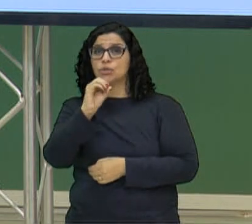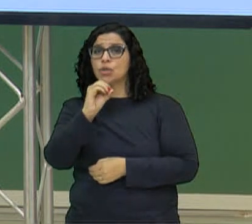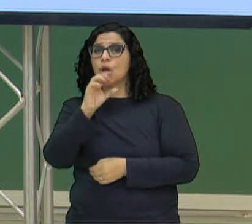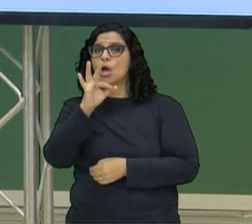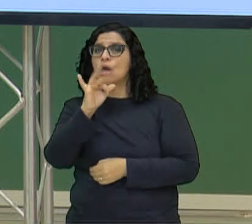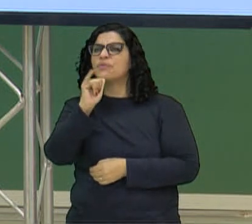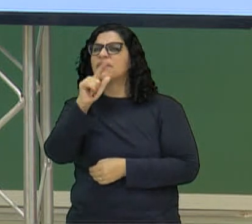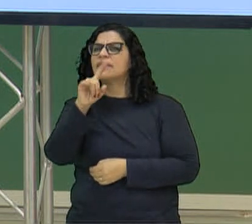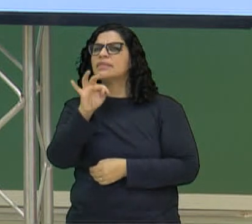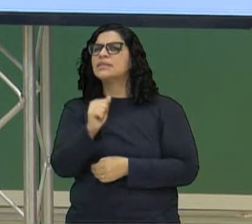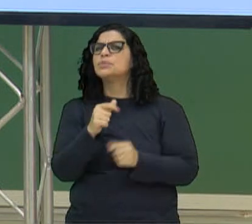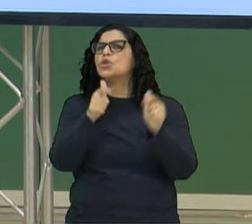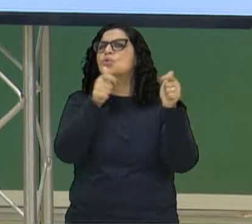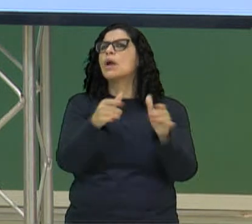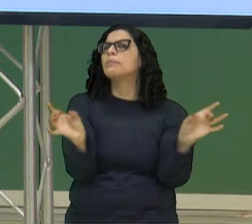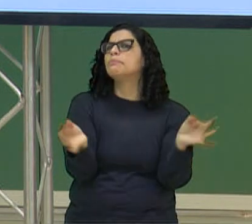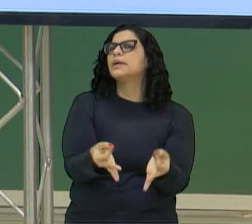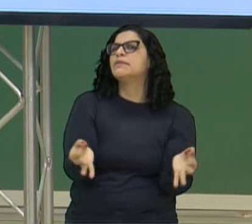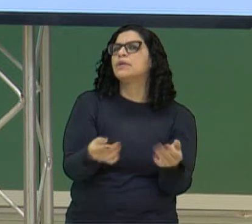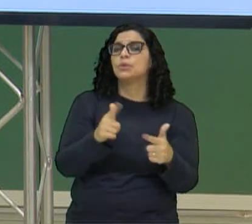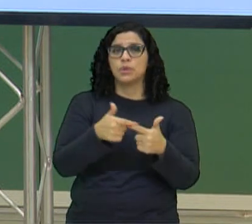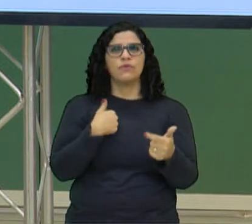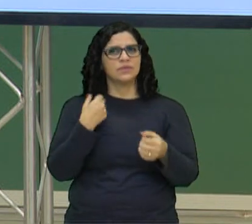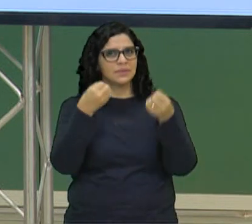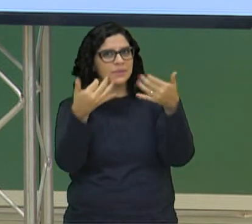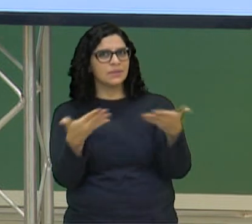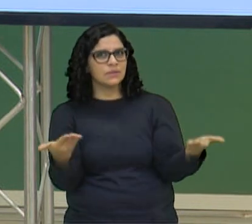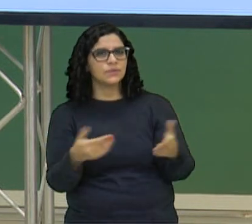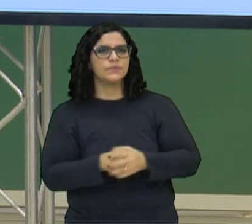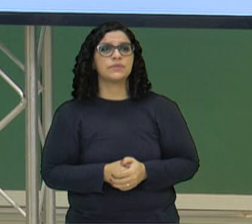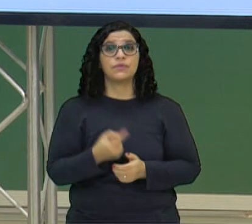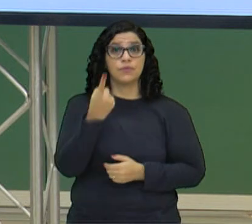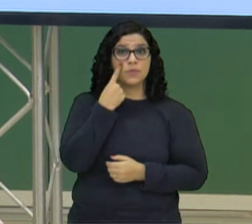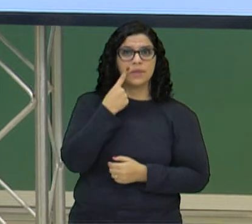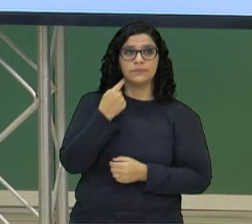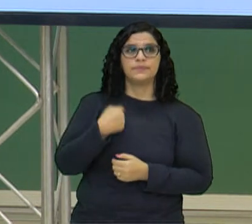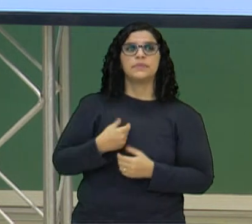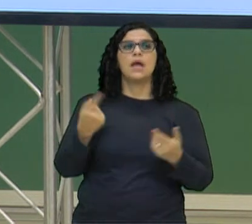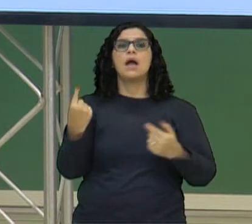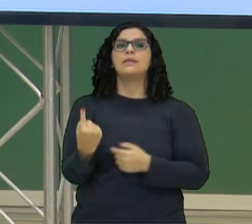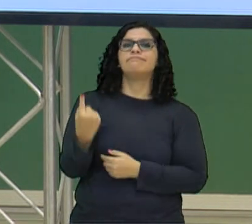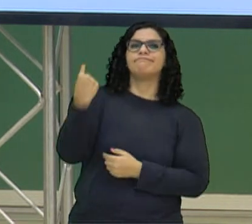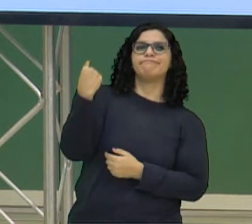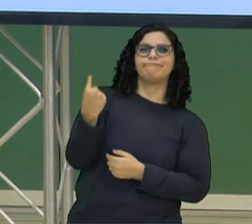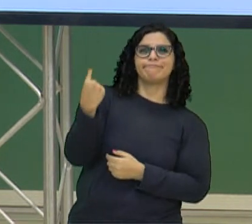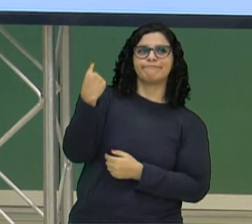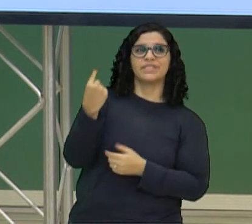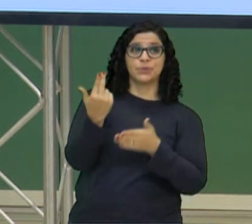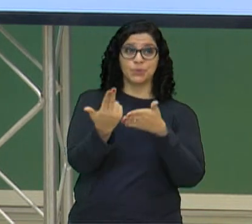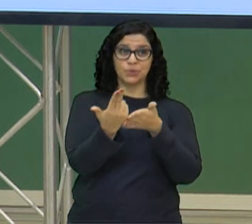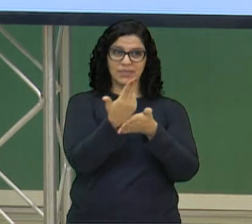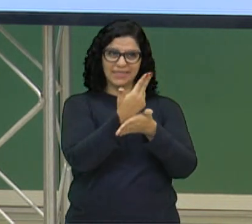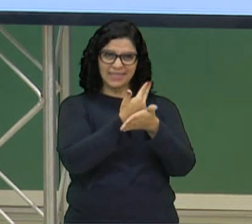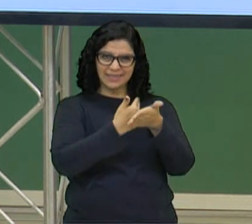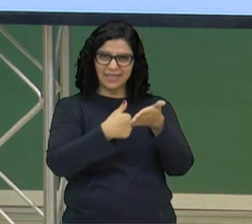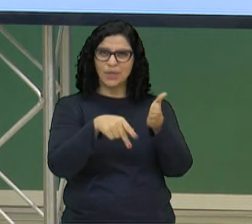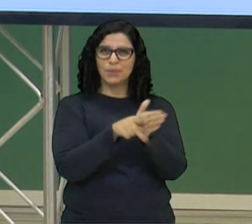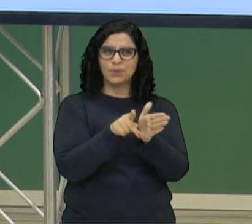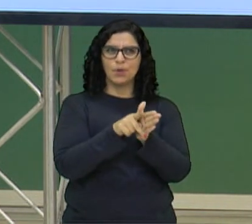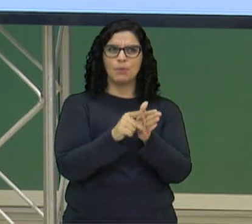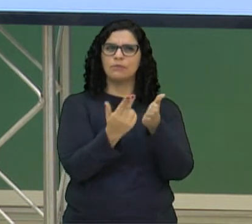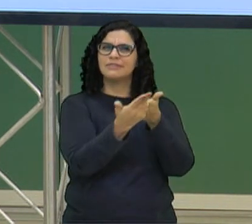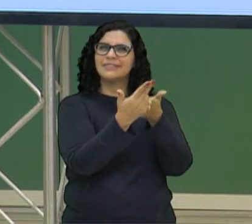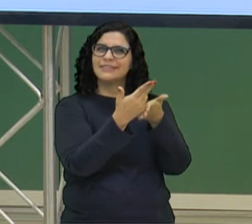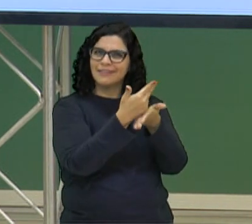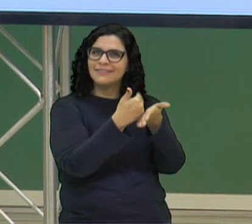ambiente perfeito para elas? Vou trabalhar com vocês. Vamos lá. Aqui, um desenho botânico, uma